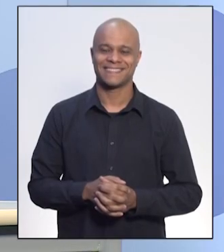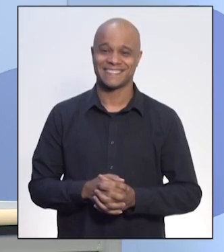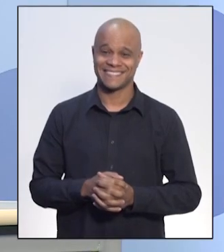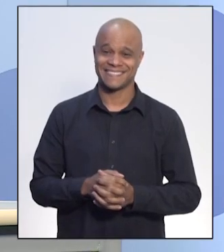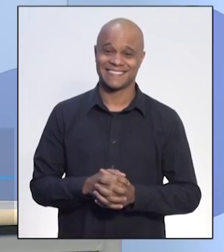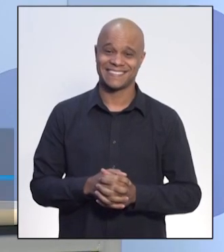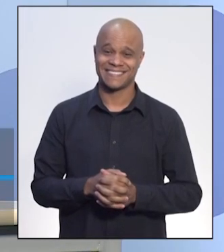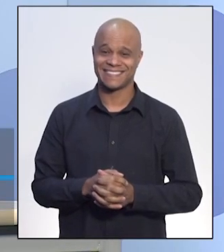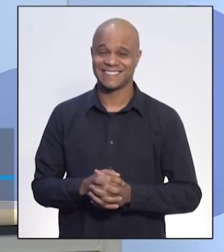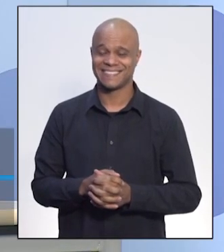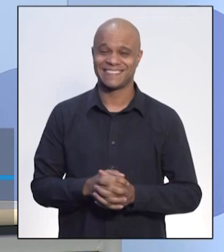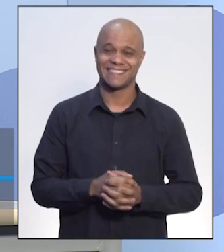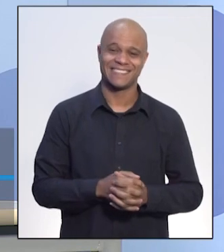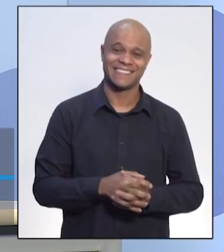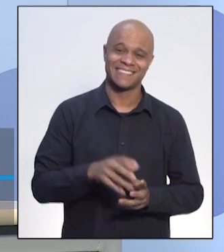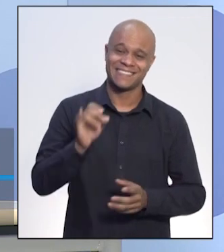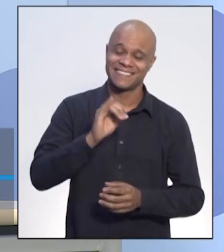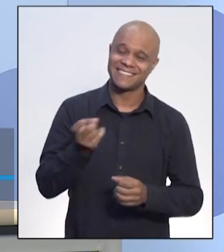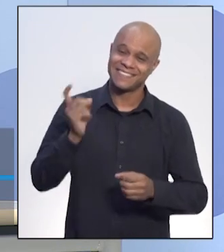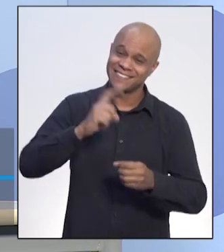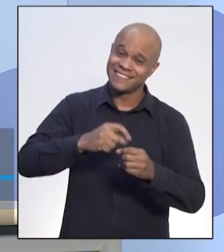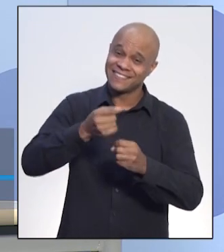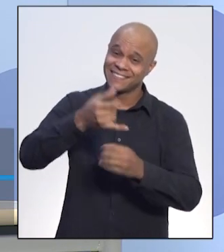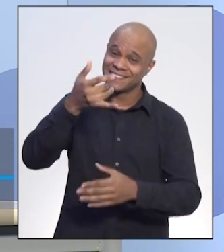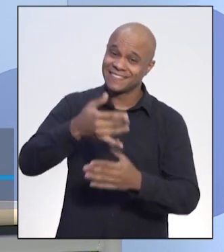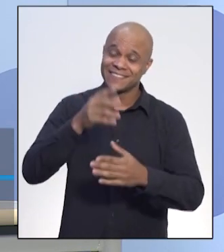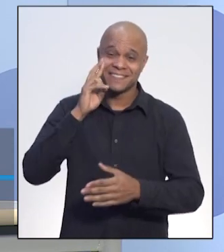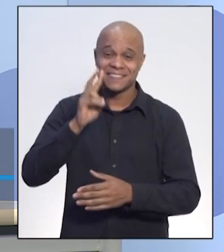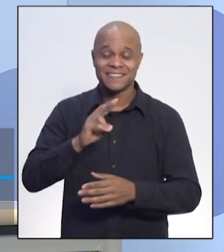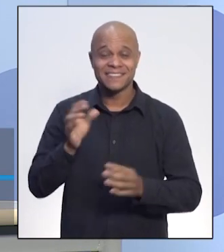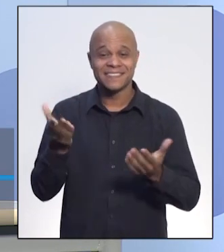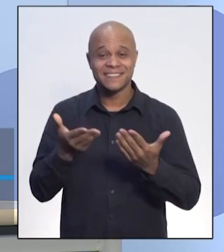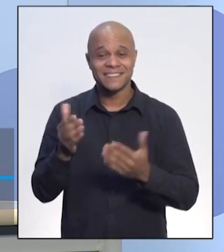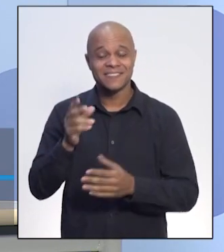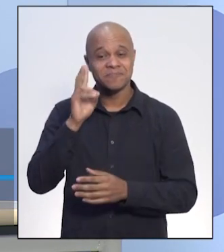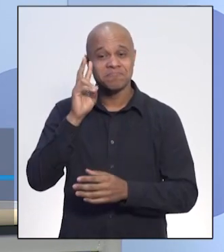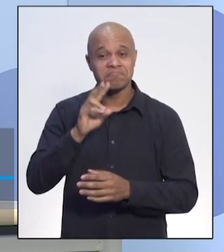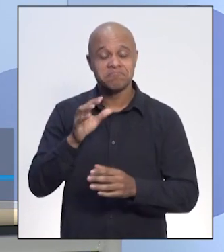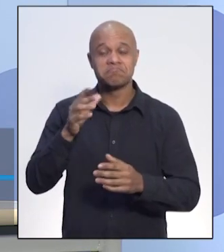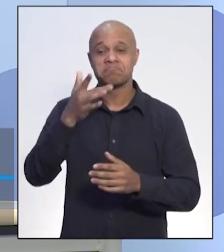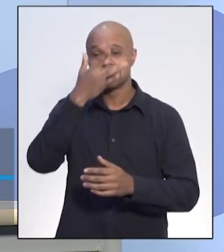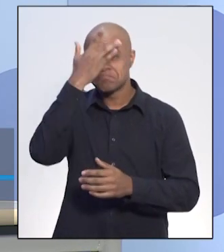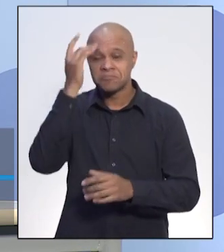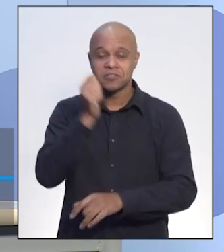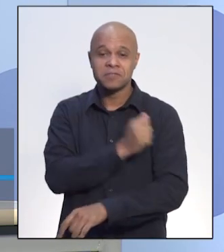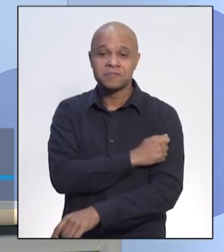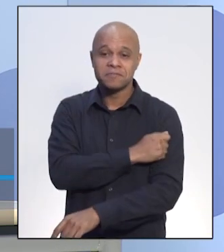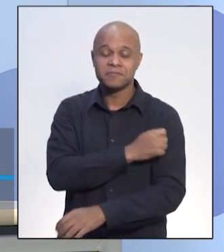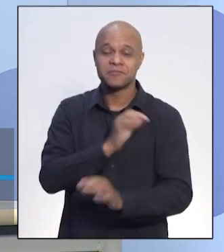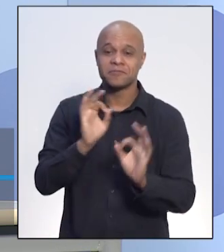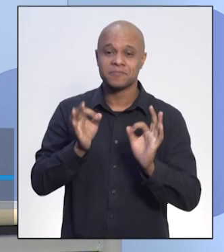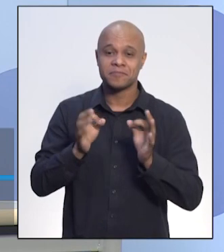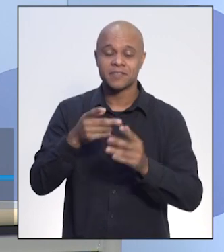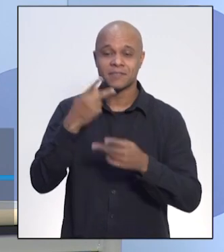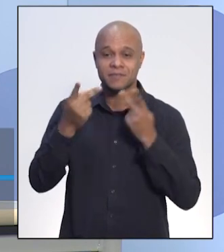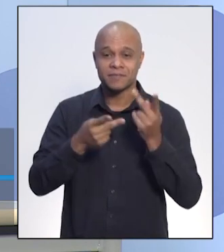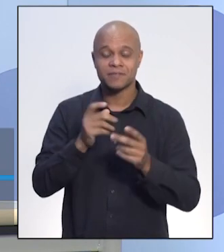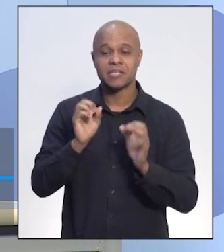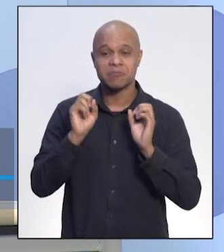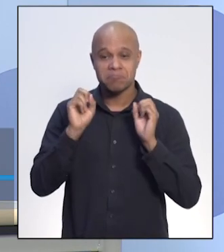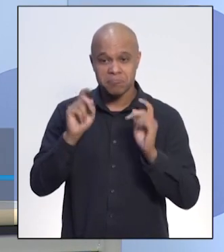Olá, voltando aqui dessa última interação, pessoal. Então, a maioria falou que conseguiu realizar os exercícios,